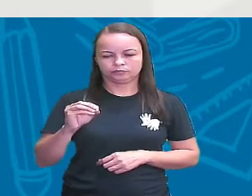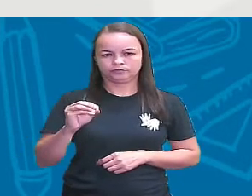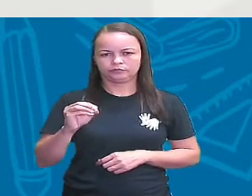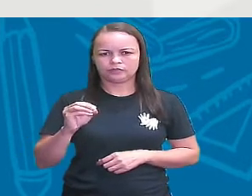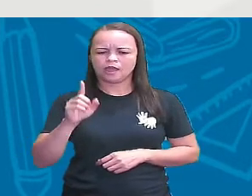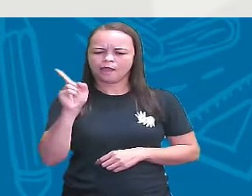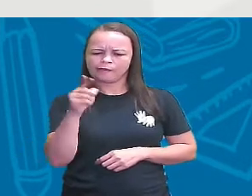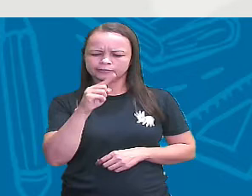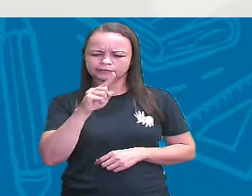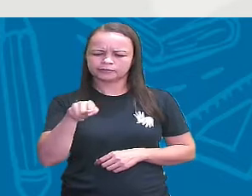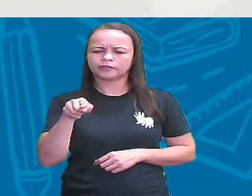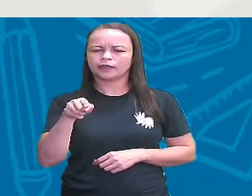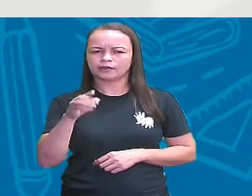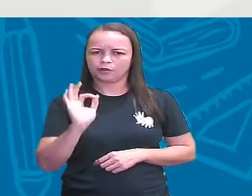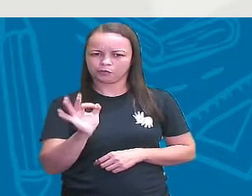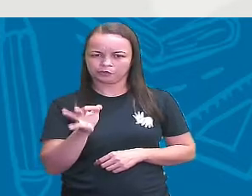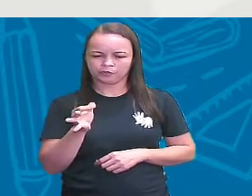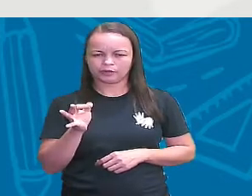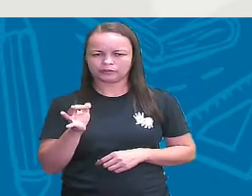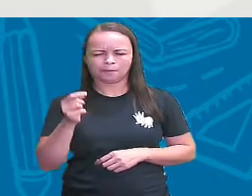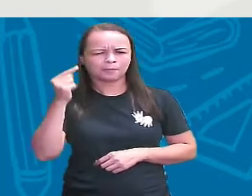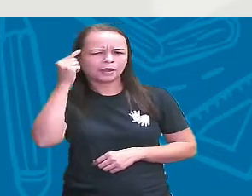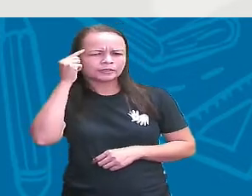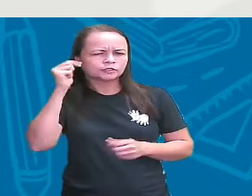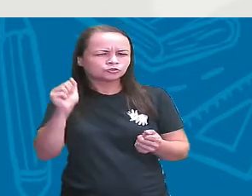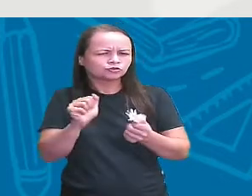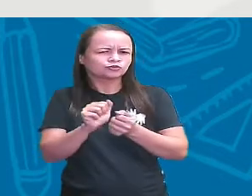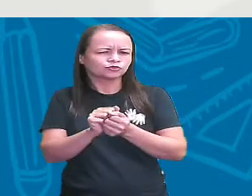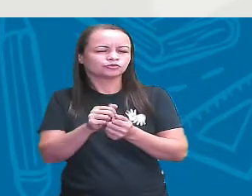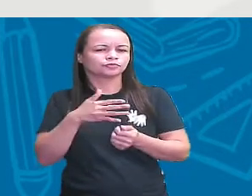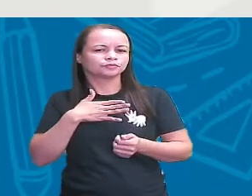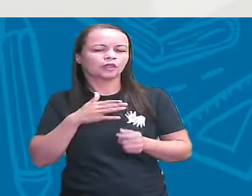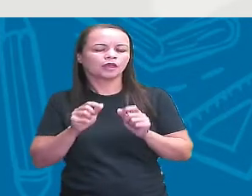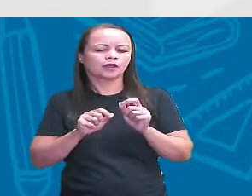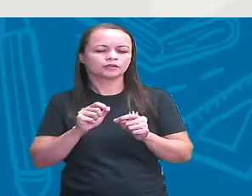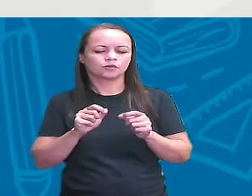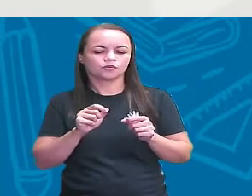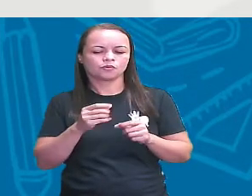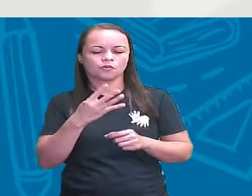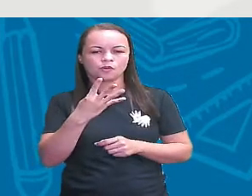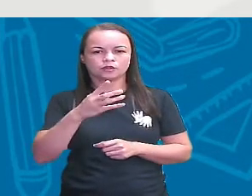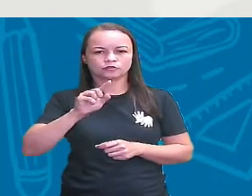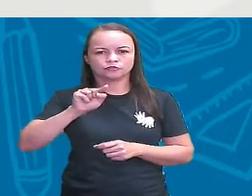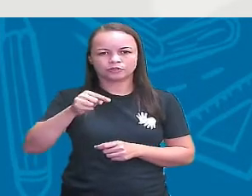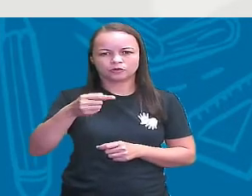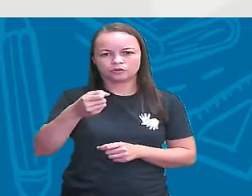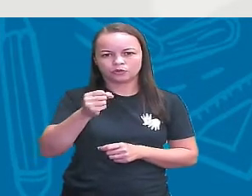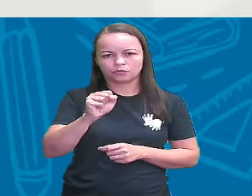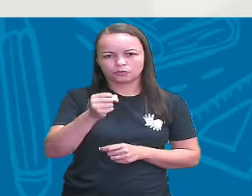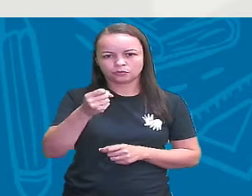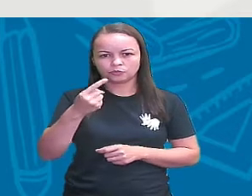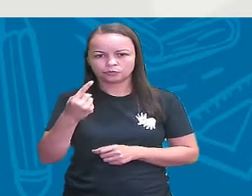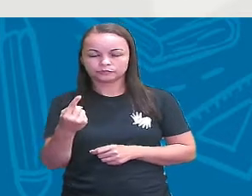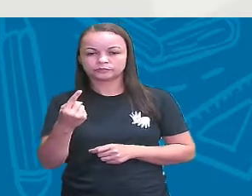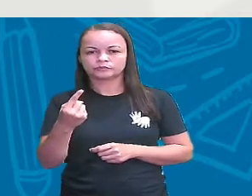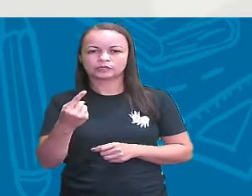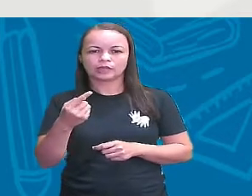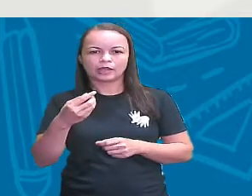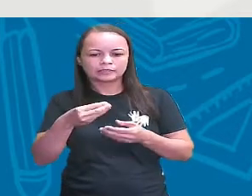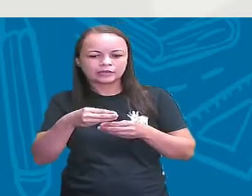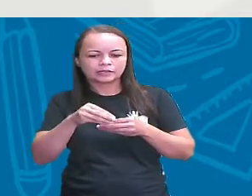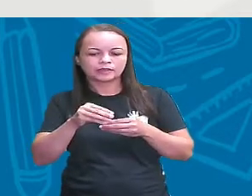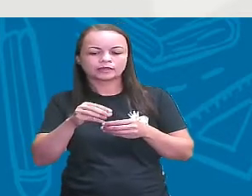vamos pensar junto comigo, quinto ano. Esse 4,81, ele está dado